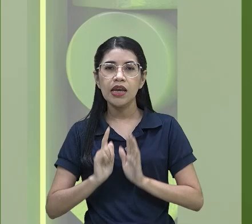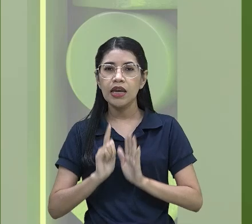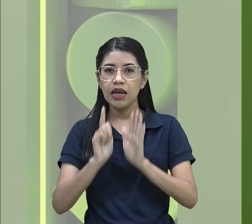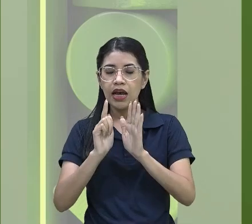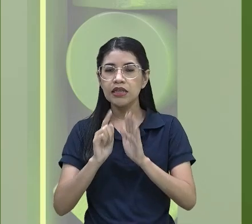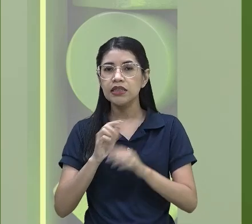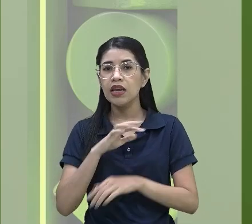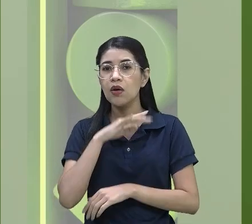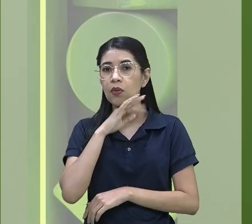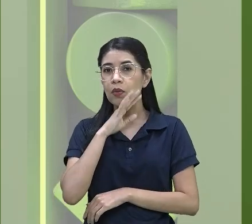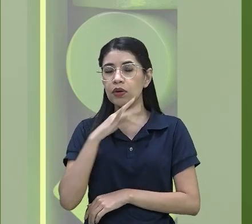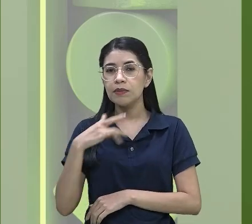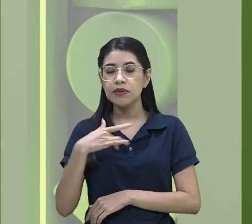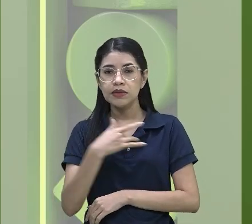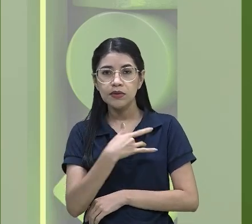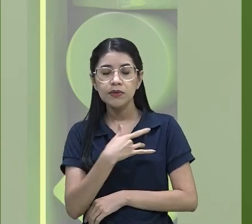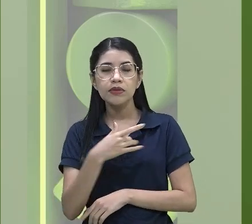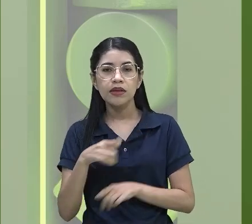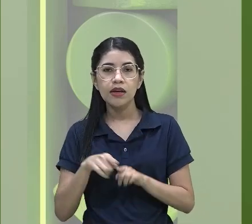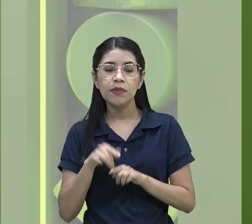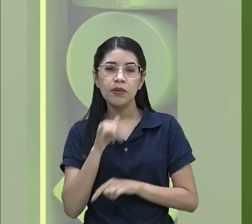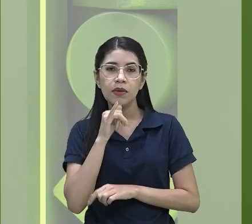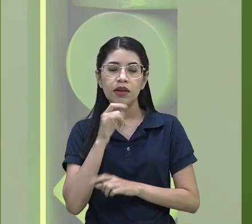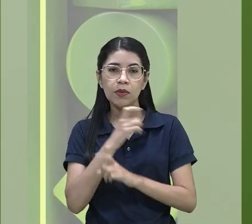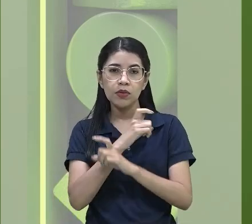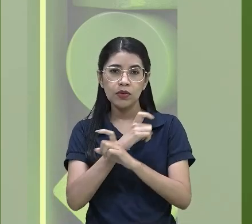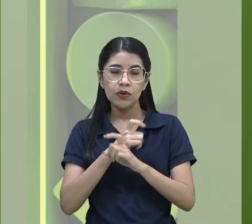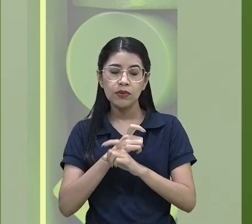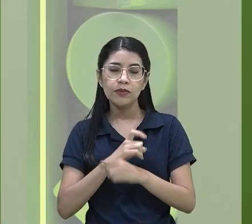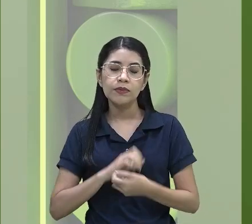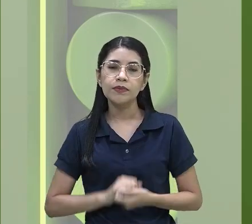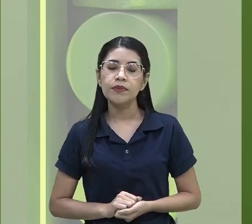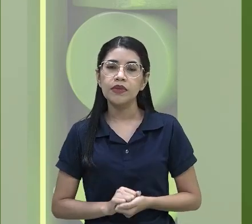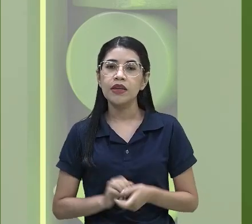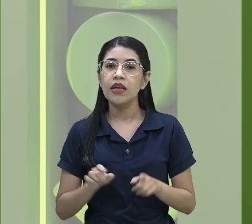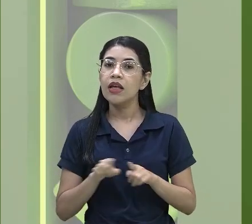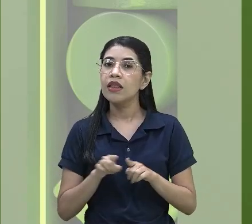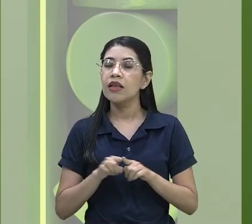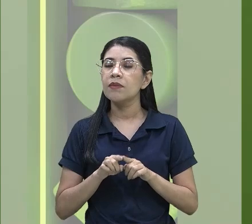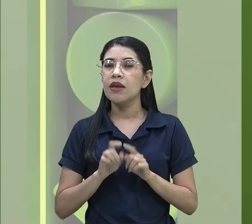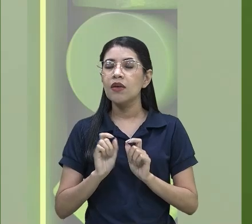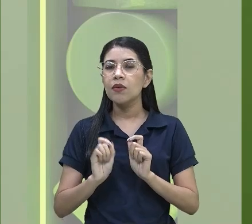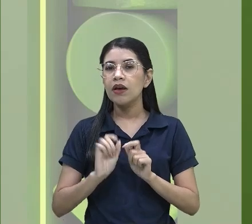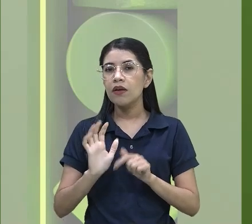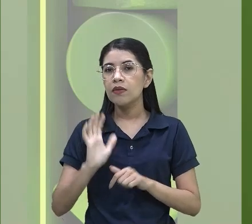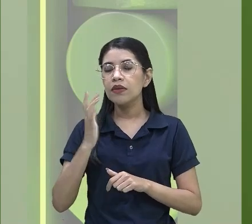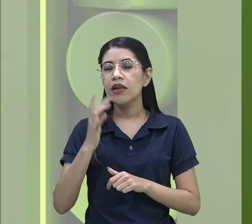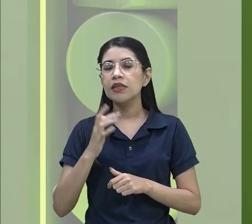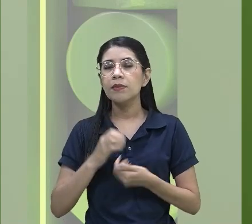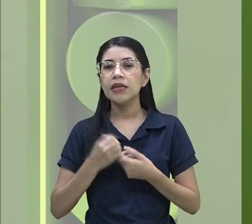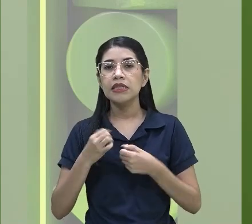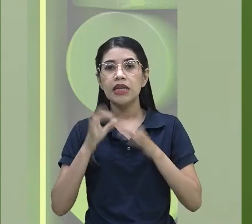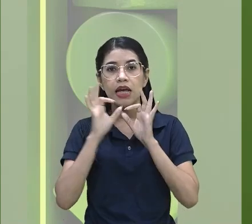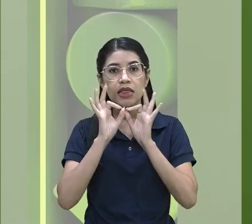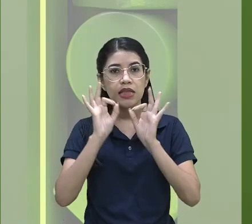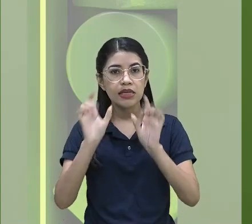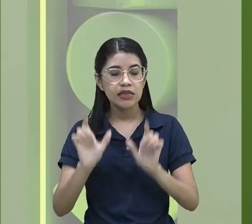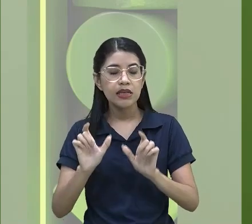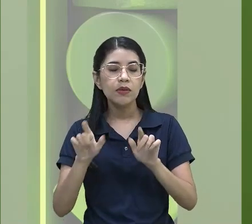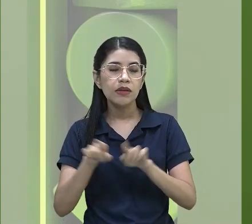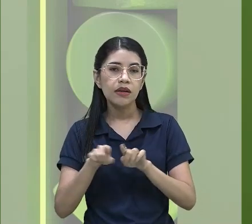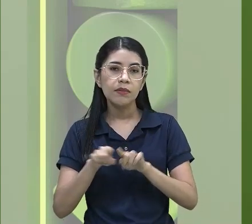mal para a gente, né, gases tóxicos, por exemplo, que vai fazer com que você entre em estado de alerta, né,